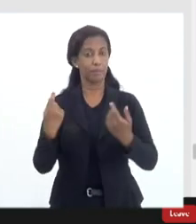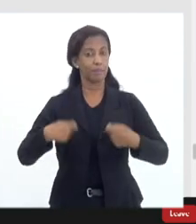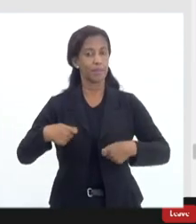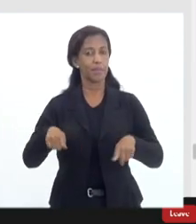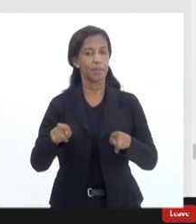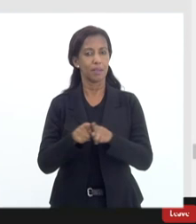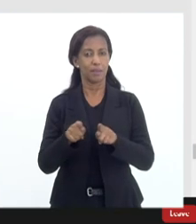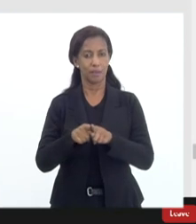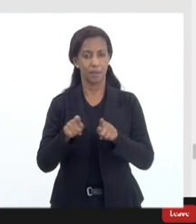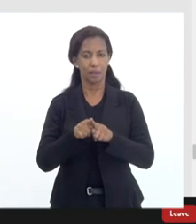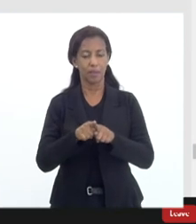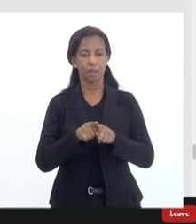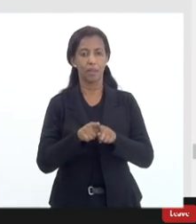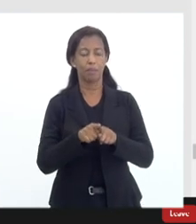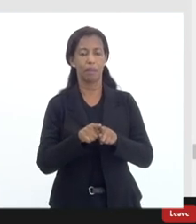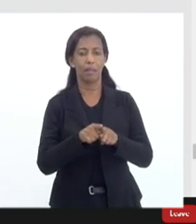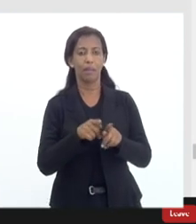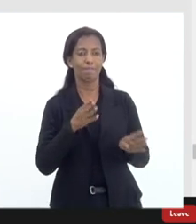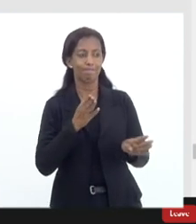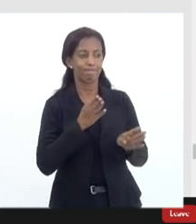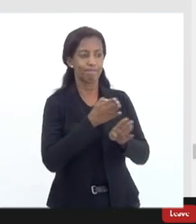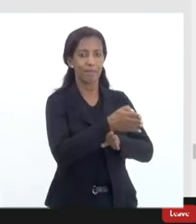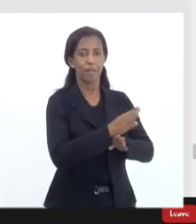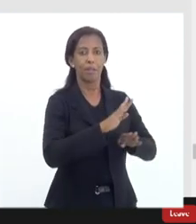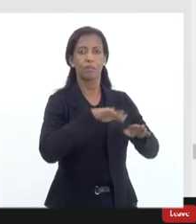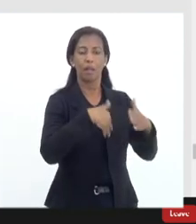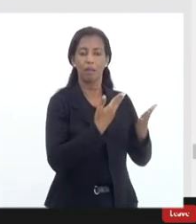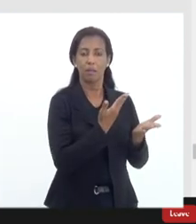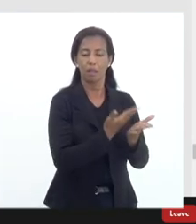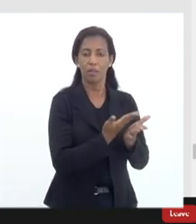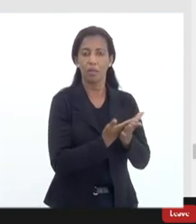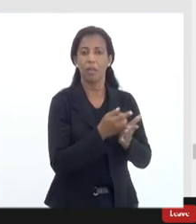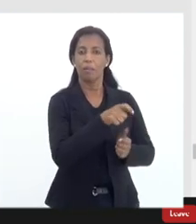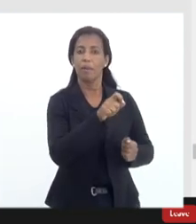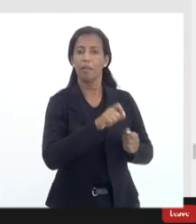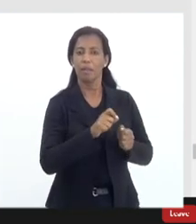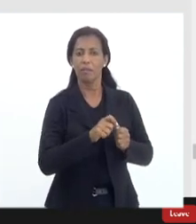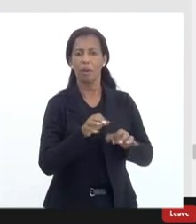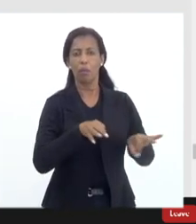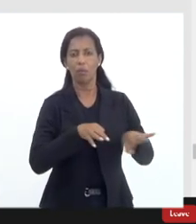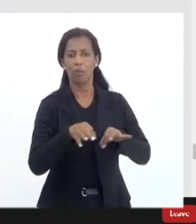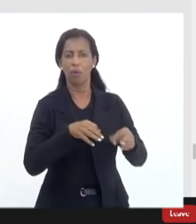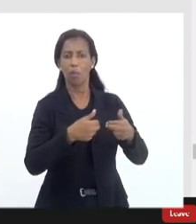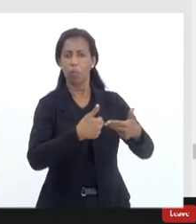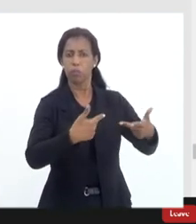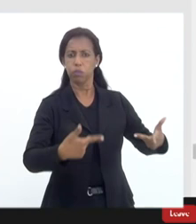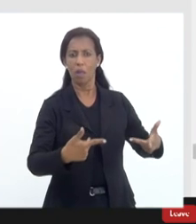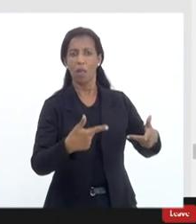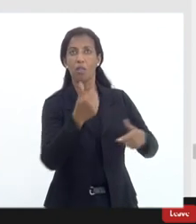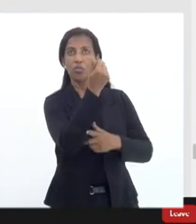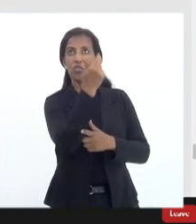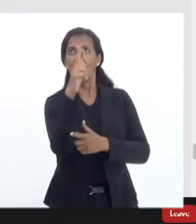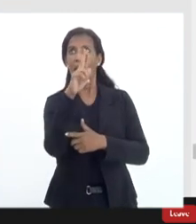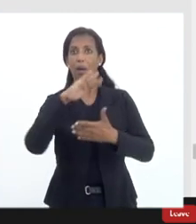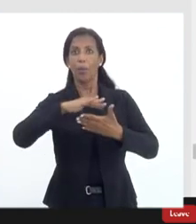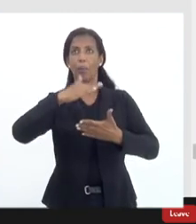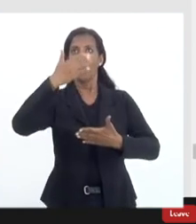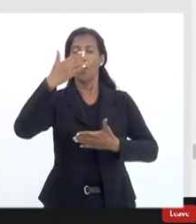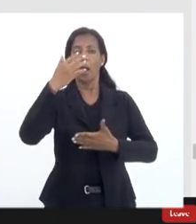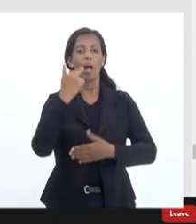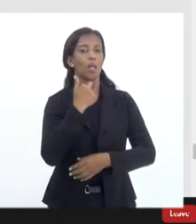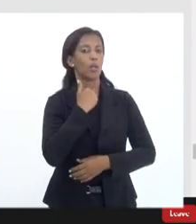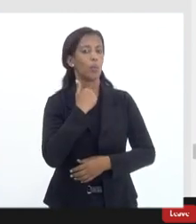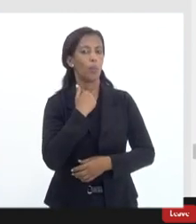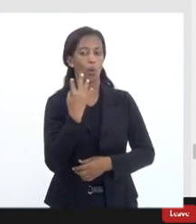um programa de intervenção emergencial nas escolas para que sejam dadas condições adequadas de ventilação. Nós não podemos ter uma em cada